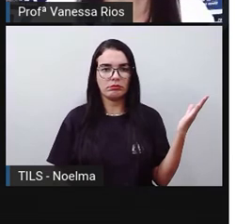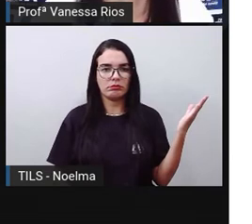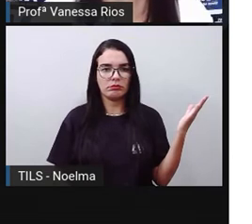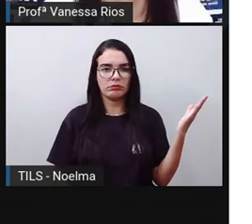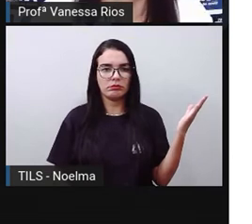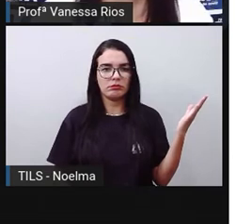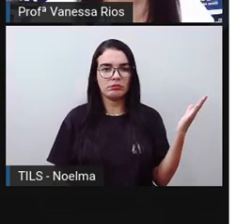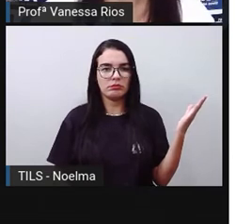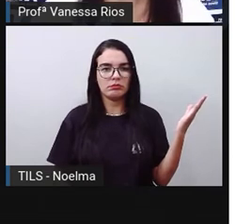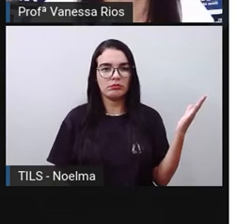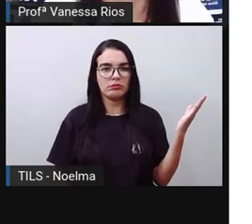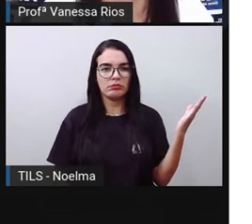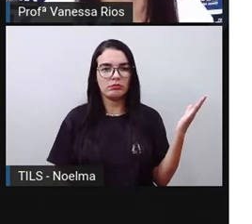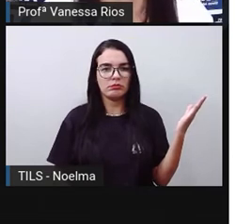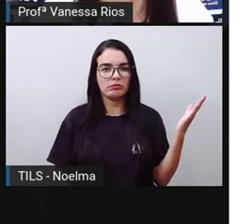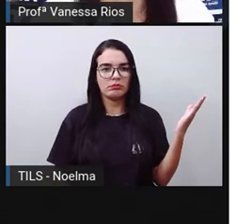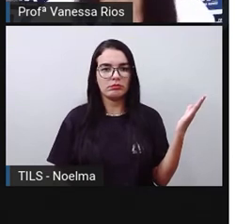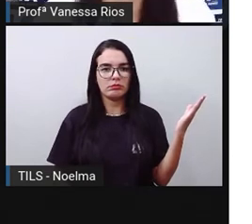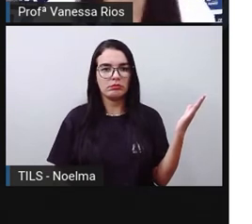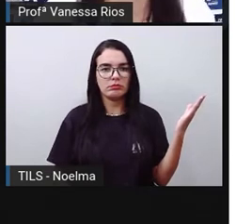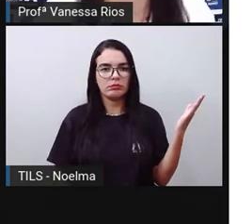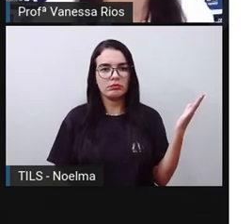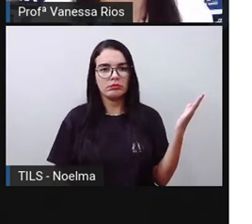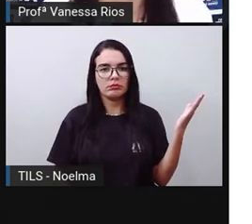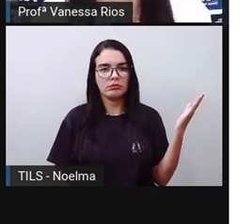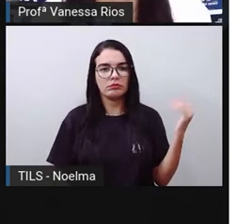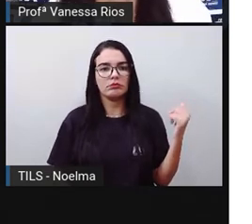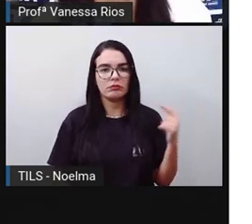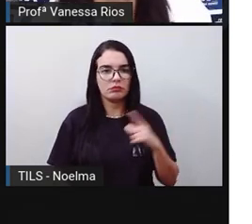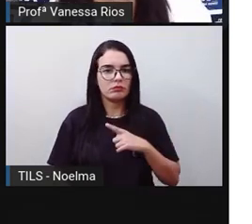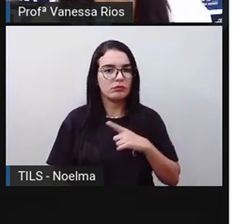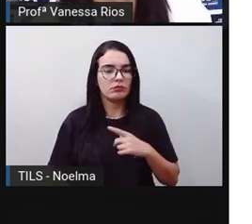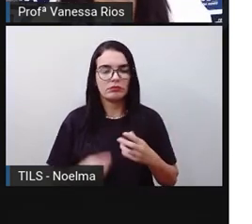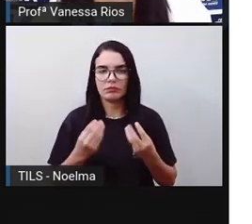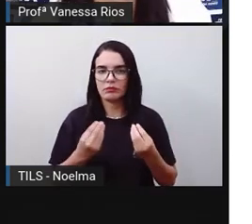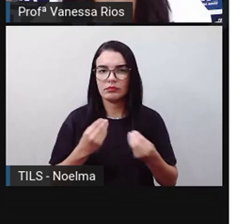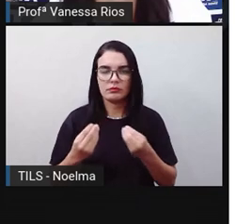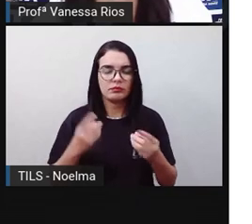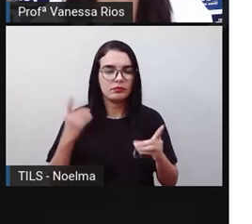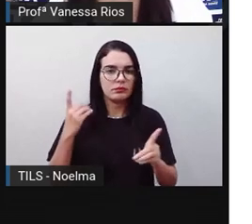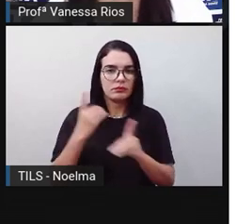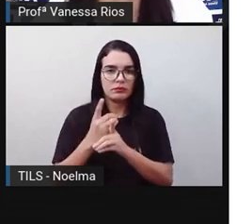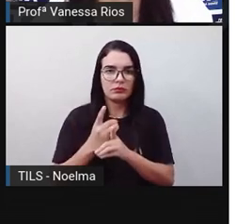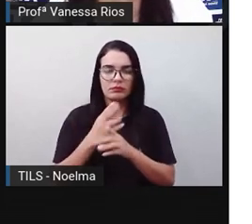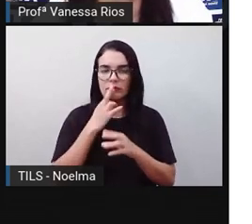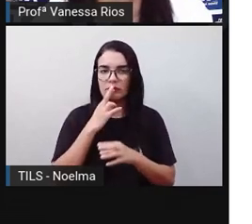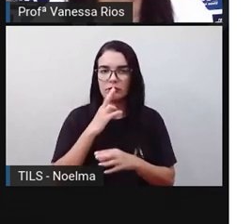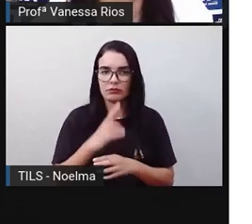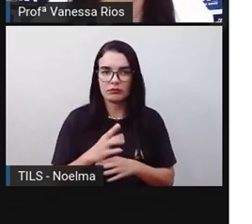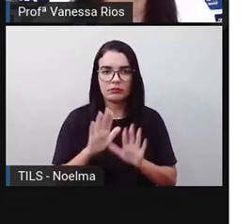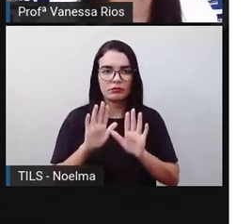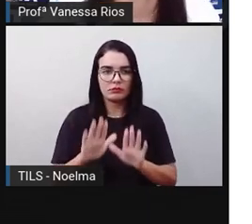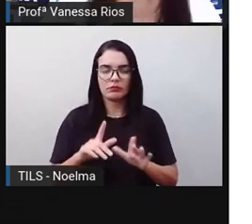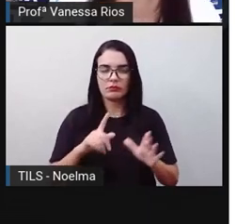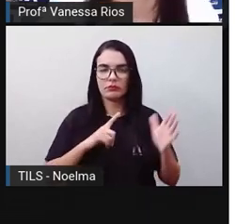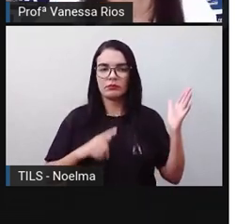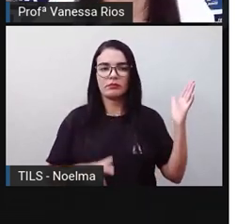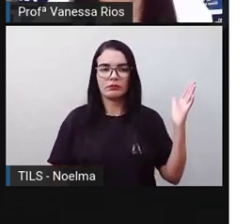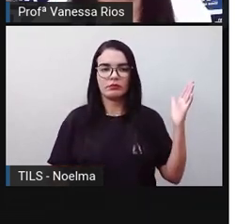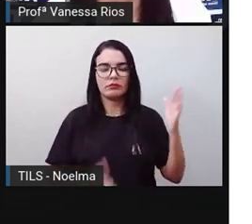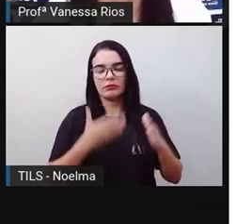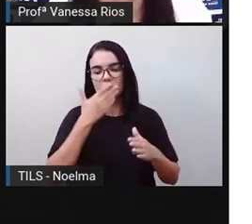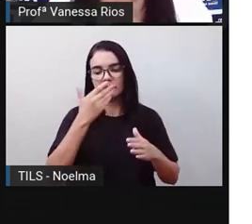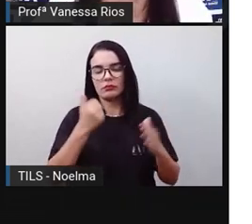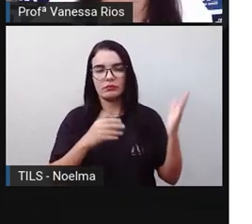um cálculo. Como é que a Pro sugere aqui? Existem várias formas de chegarmos ao resultado, né, da porcentagem, mas a Pro trouxe um cálculo